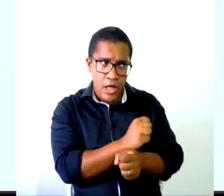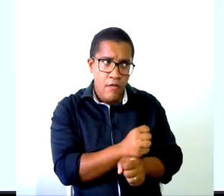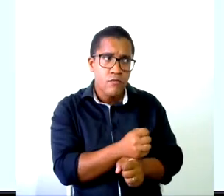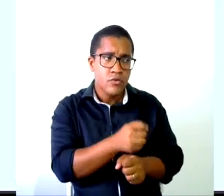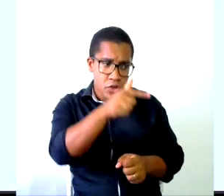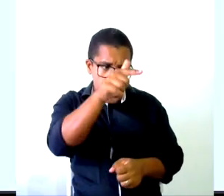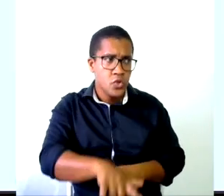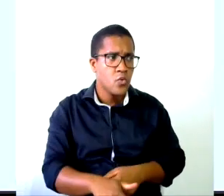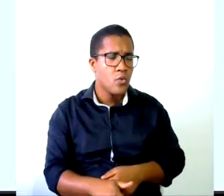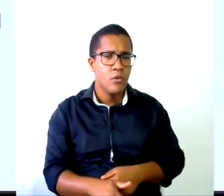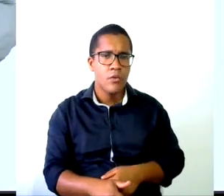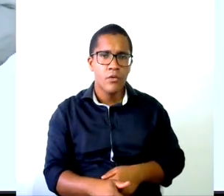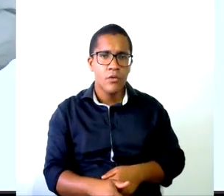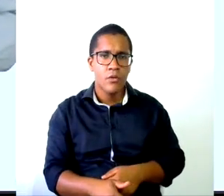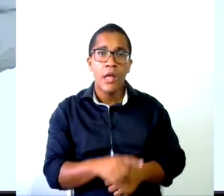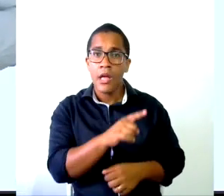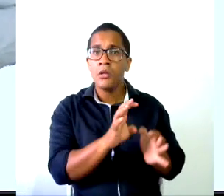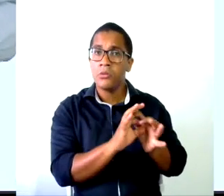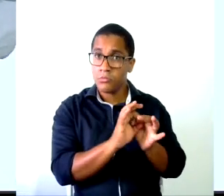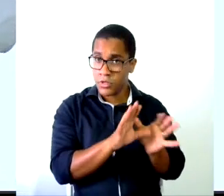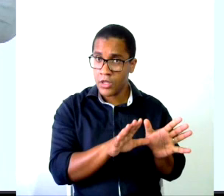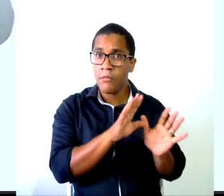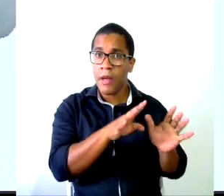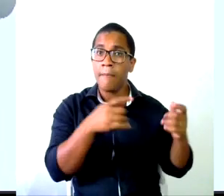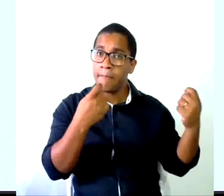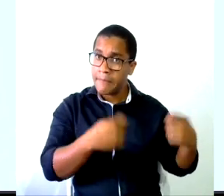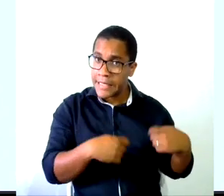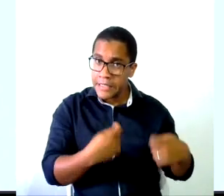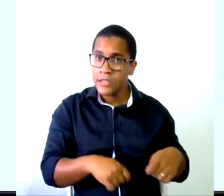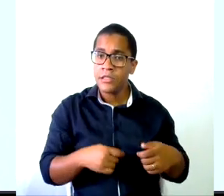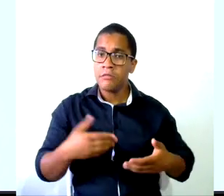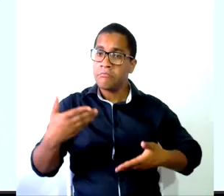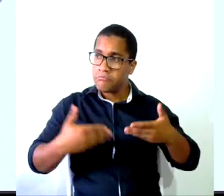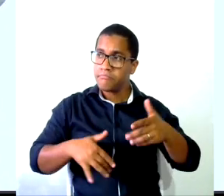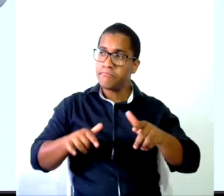obrigado, né, a prestar algum serviço ao seu